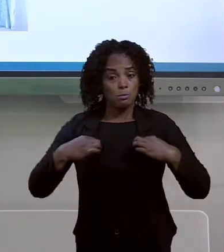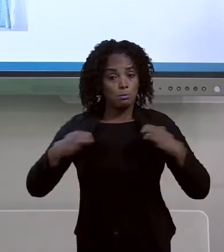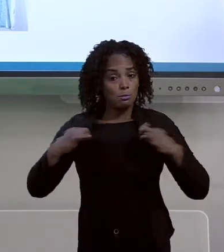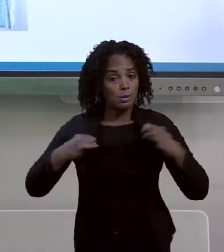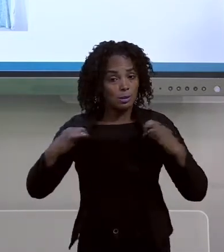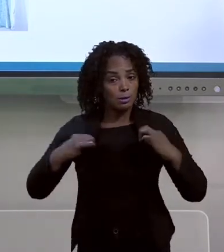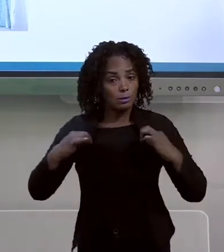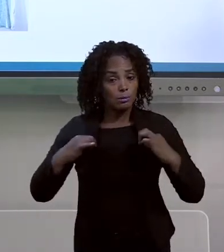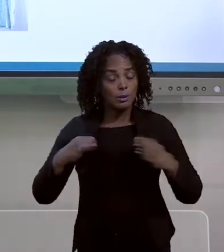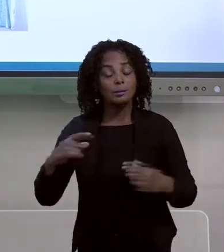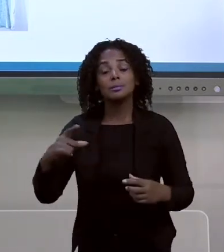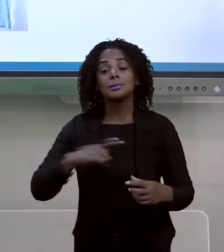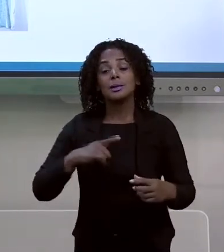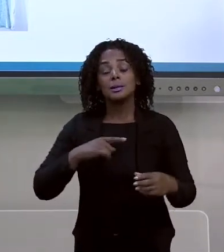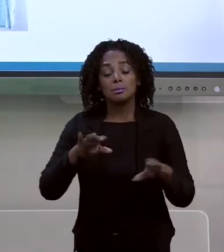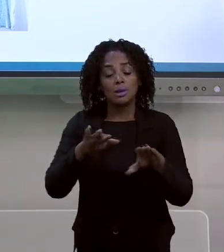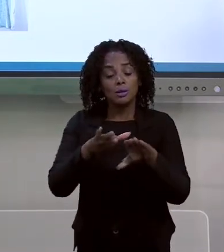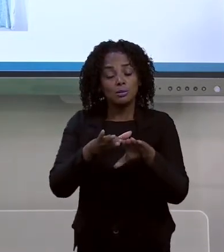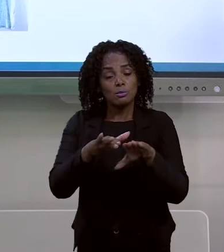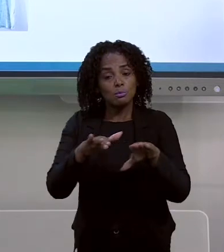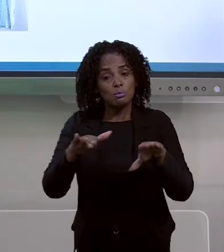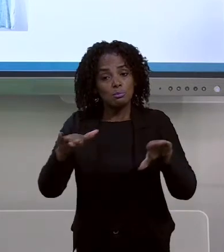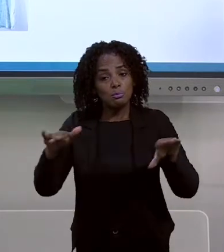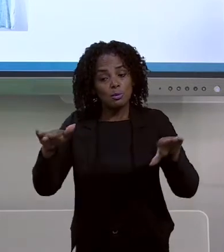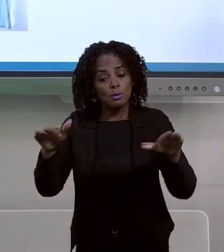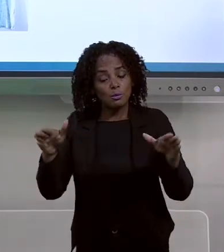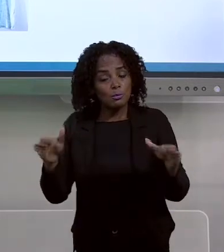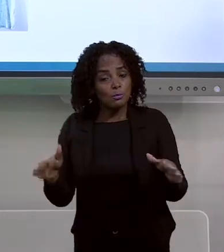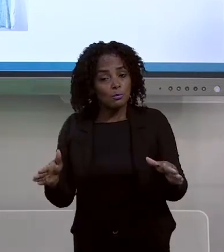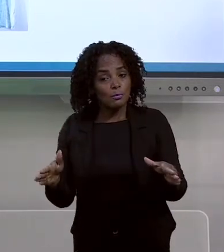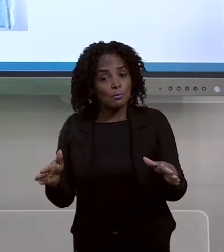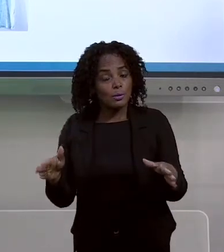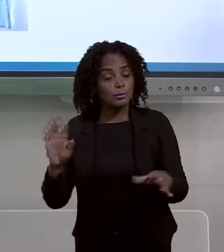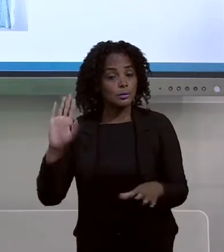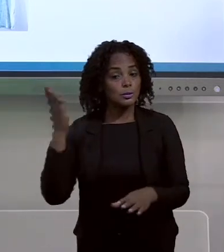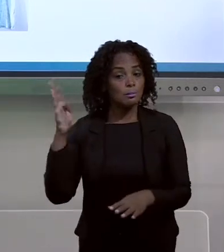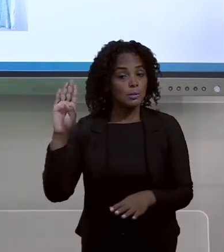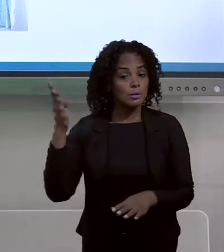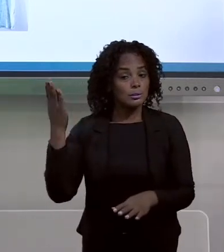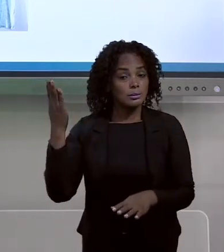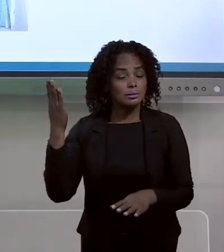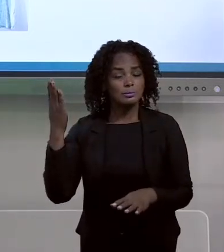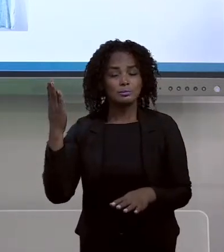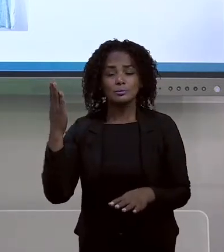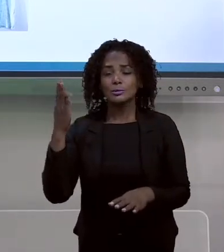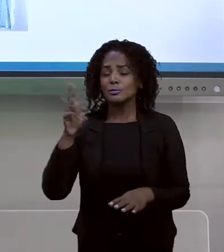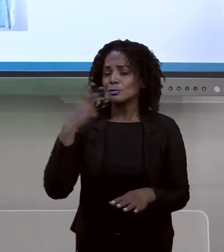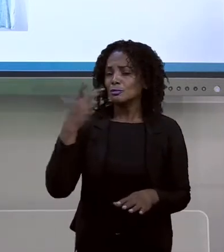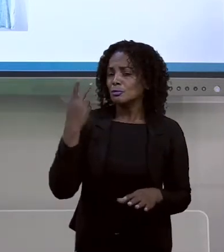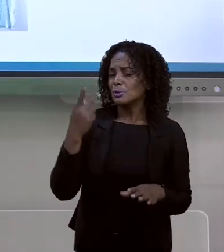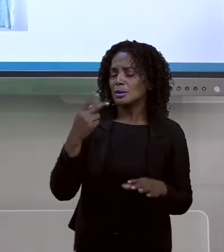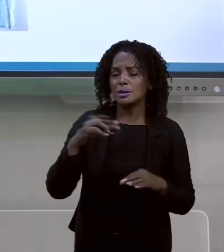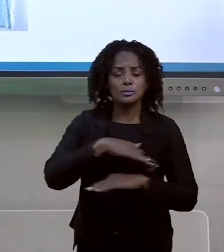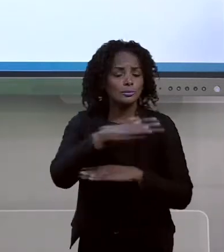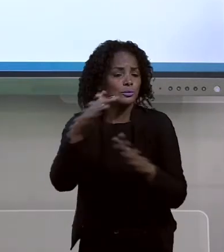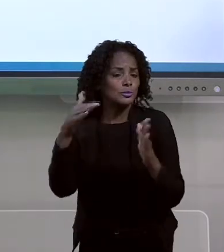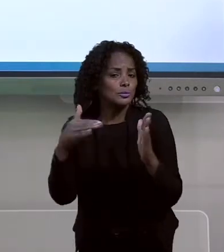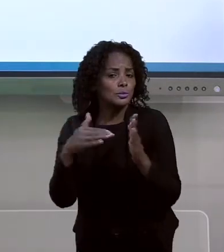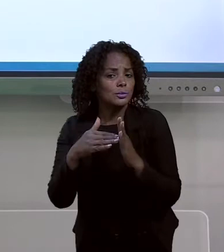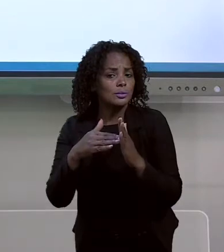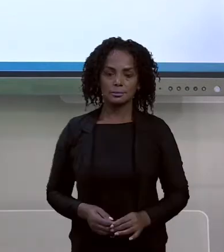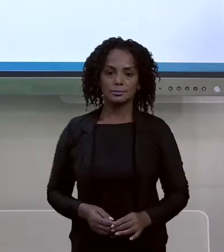temos também um móvel aqui. E aí nós vamos falar aí de todas essas características.